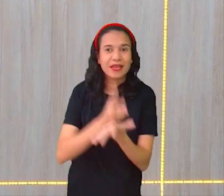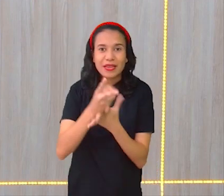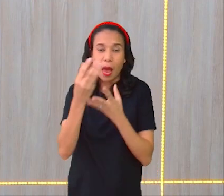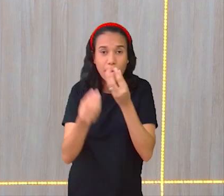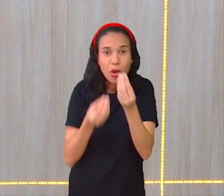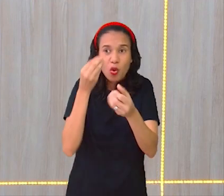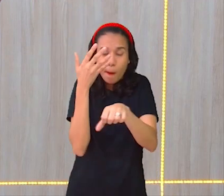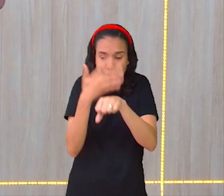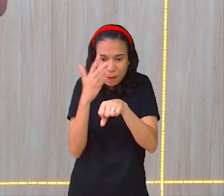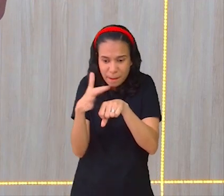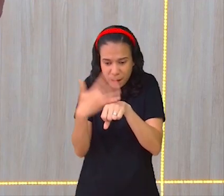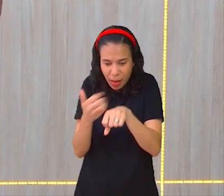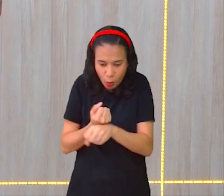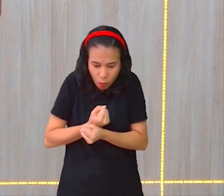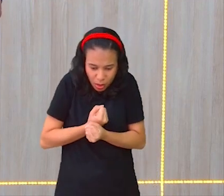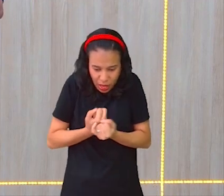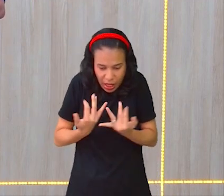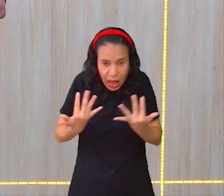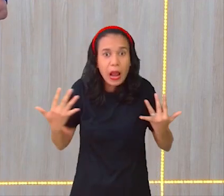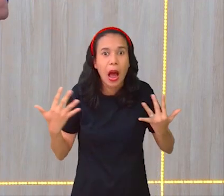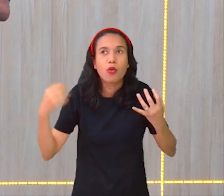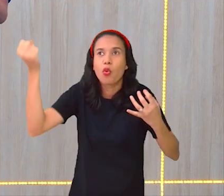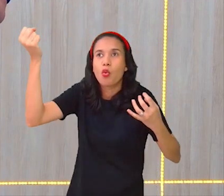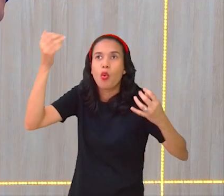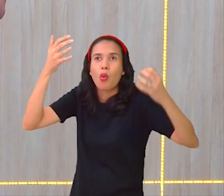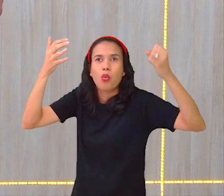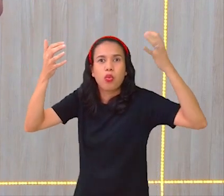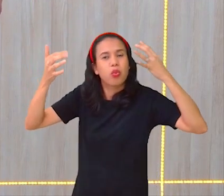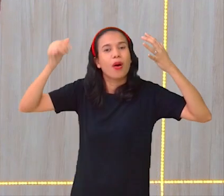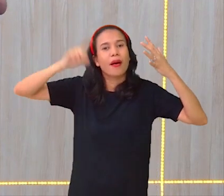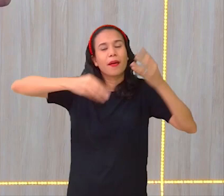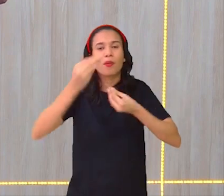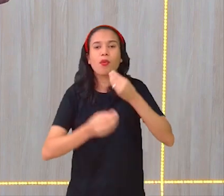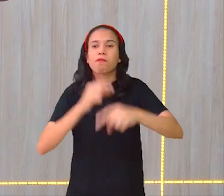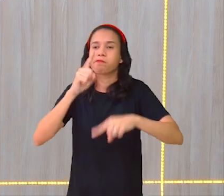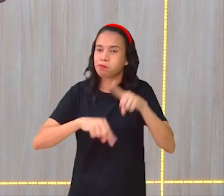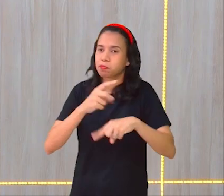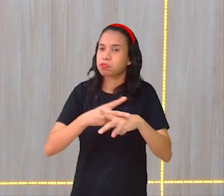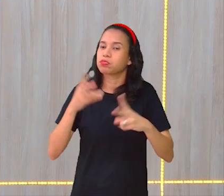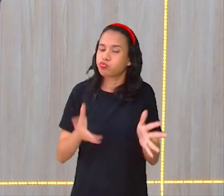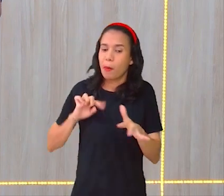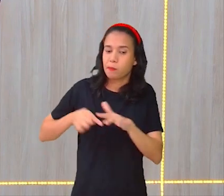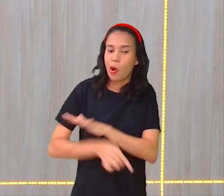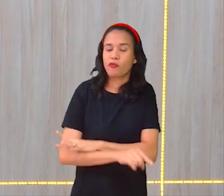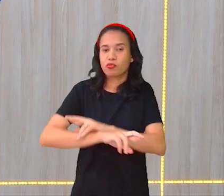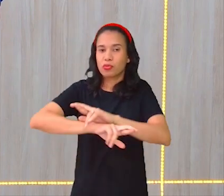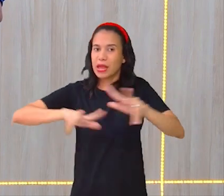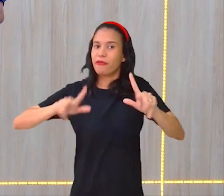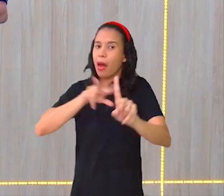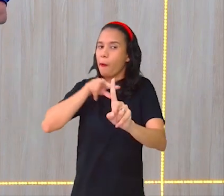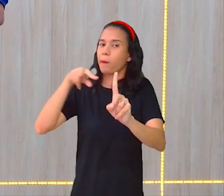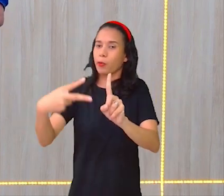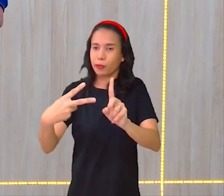certa brancura, uma luminosidade. Então, são obras que já exploram as coisas de uma outra